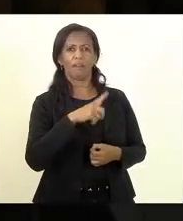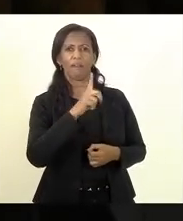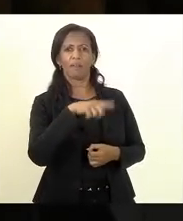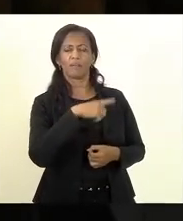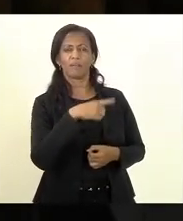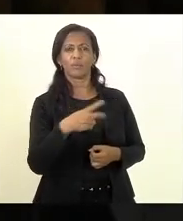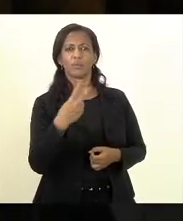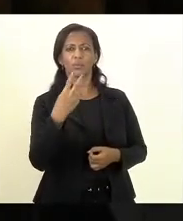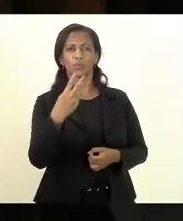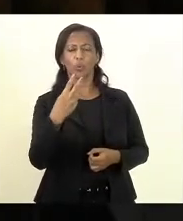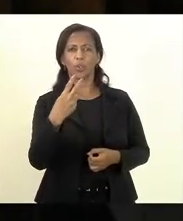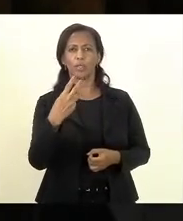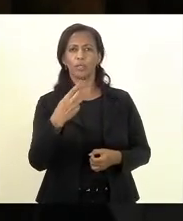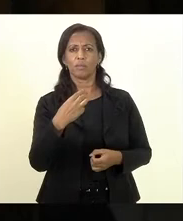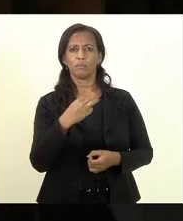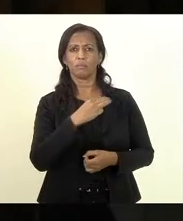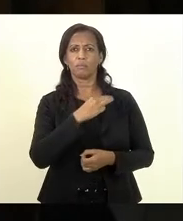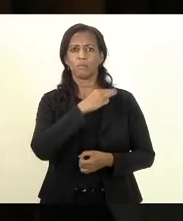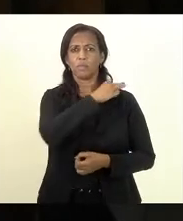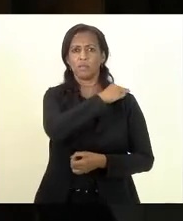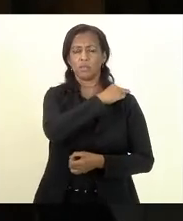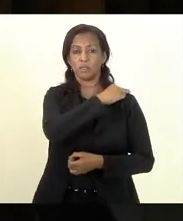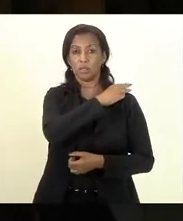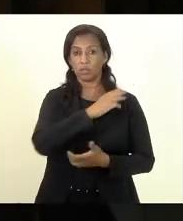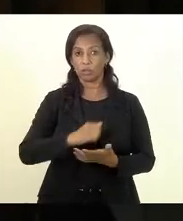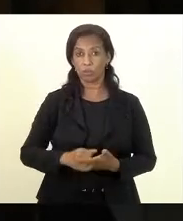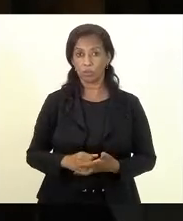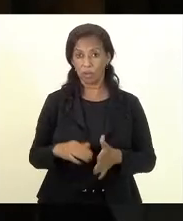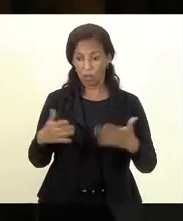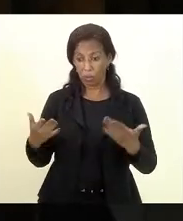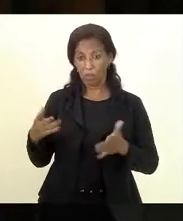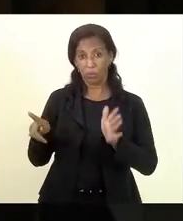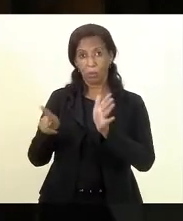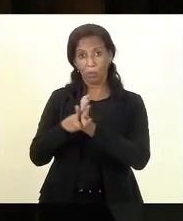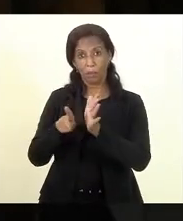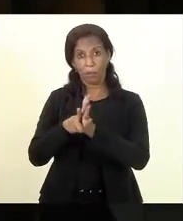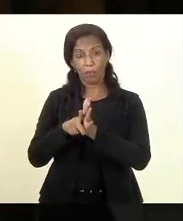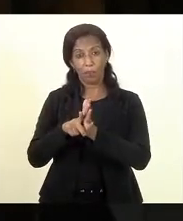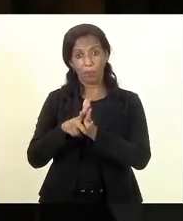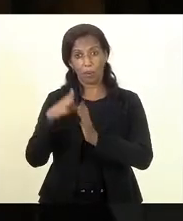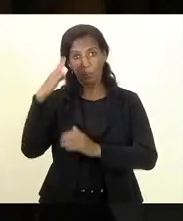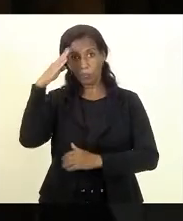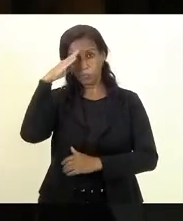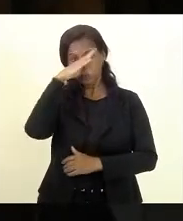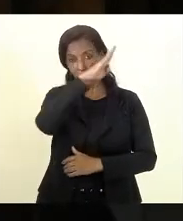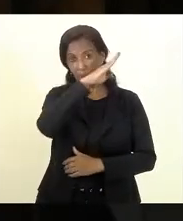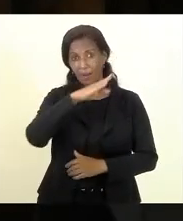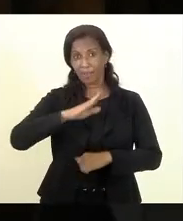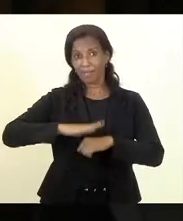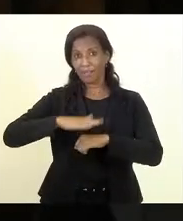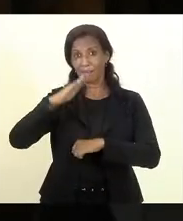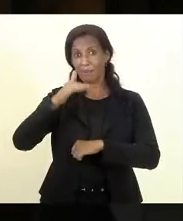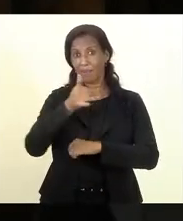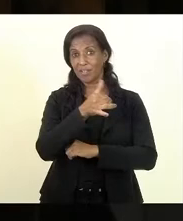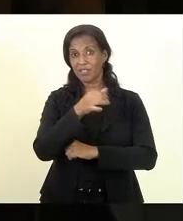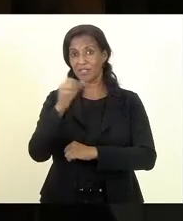Quando ele, presidente da República, só na Câmara, tem mais de 100 pedidos de cassação.